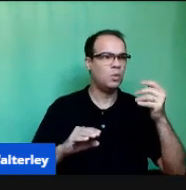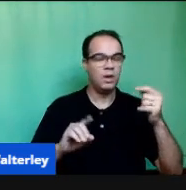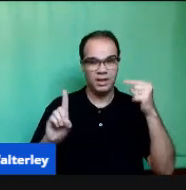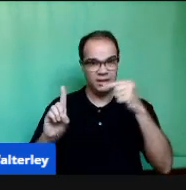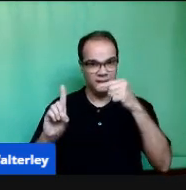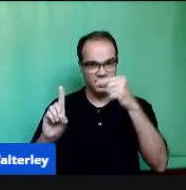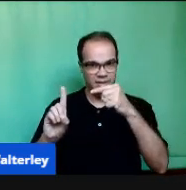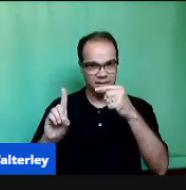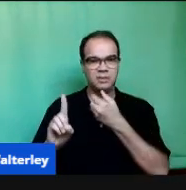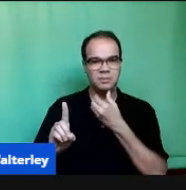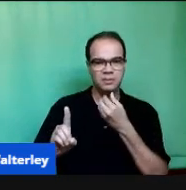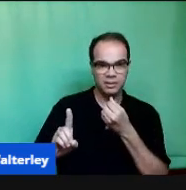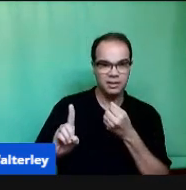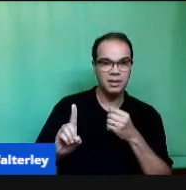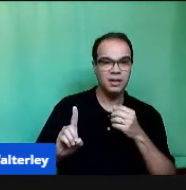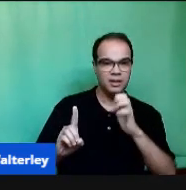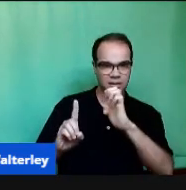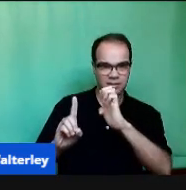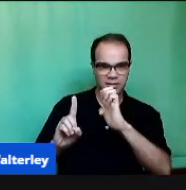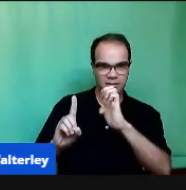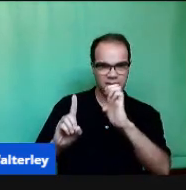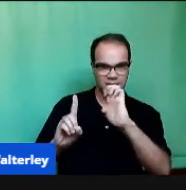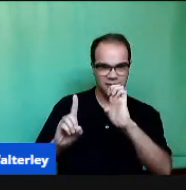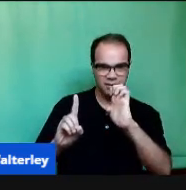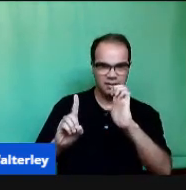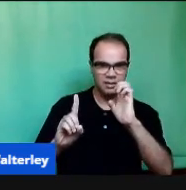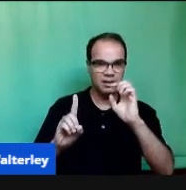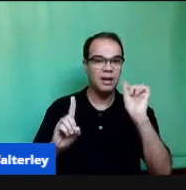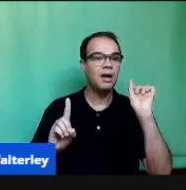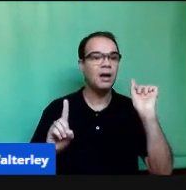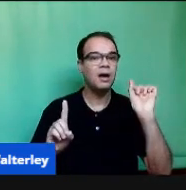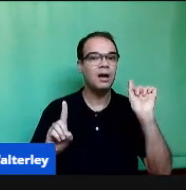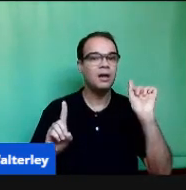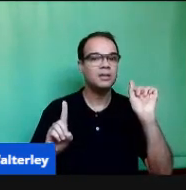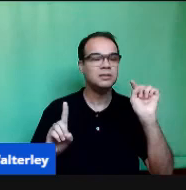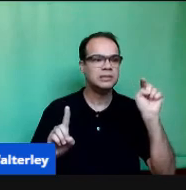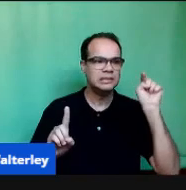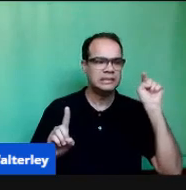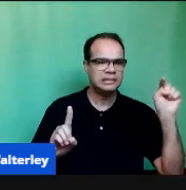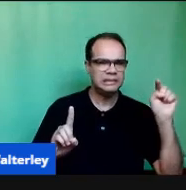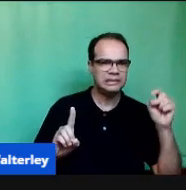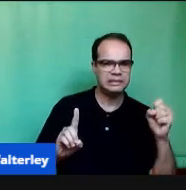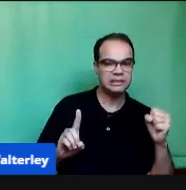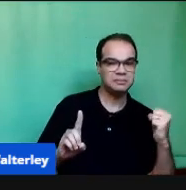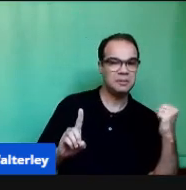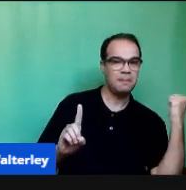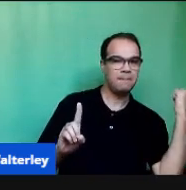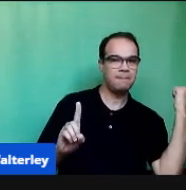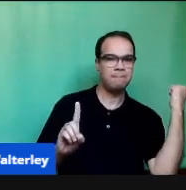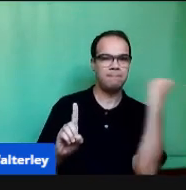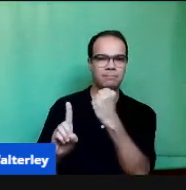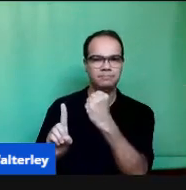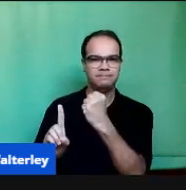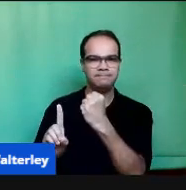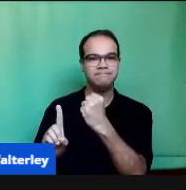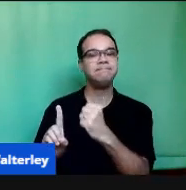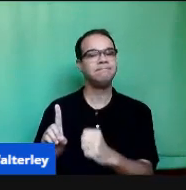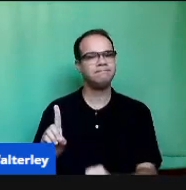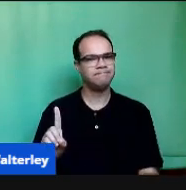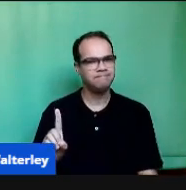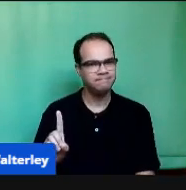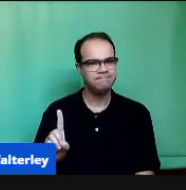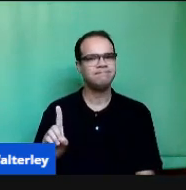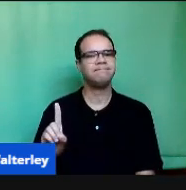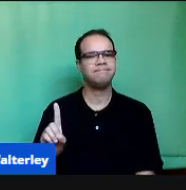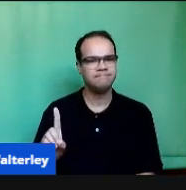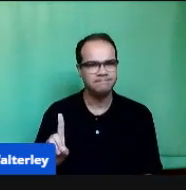Nosso Brasil, infelizmente, está num vergonhoso ranking, professores, que é o país que mais mata LGBTs.